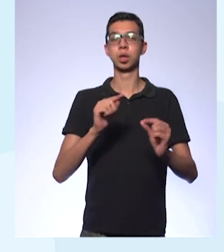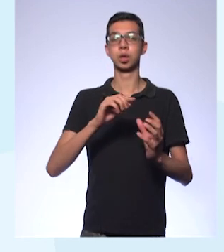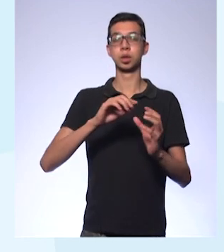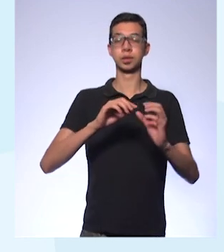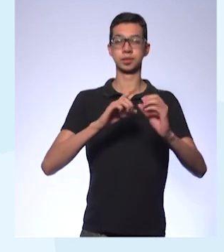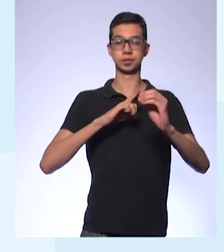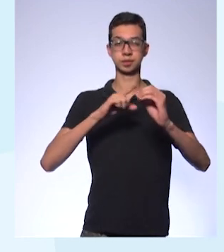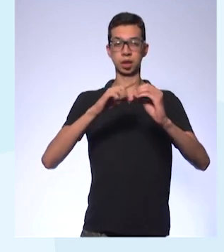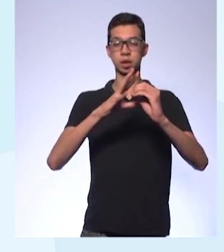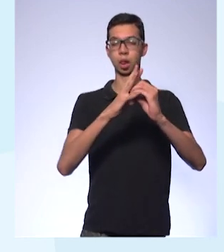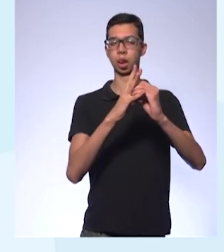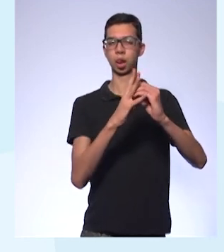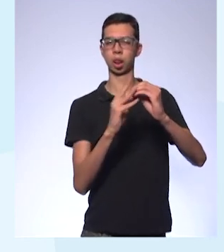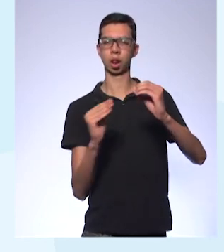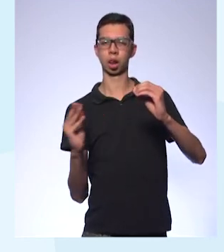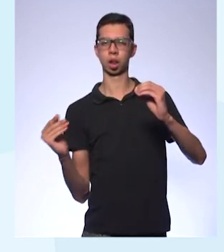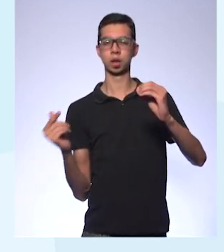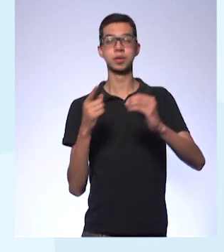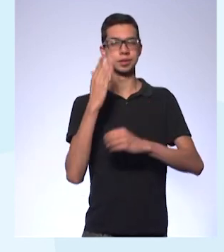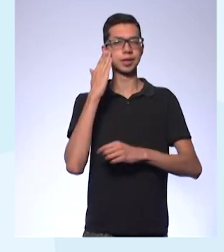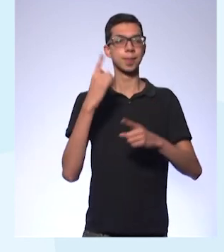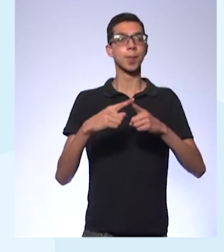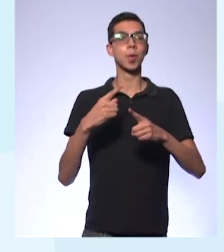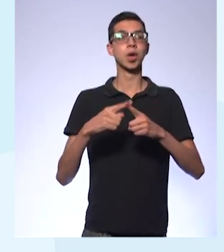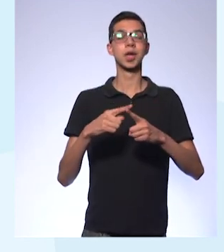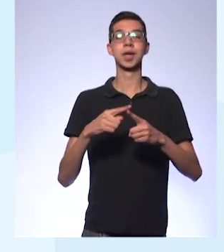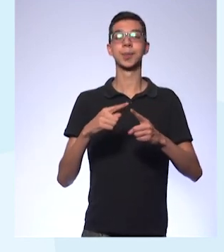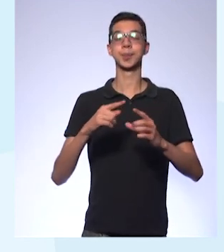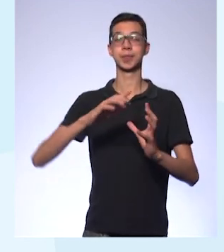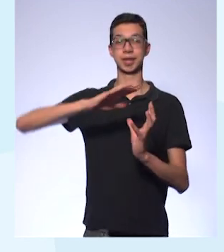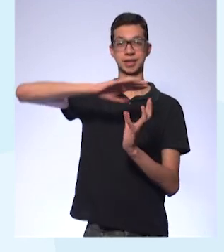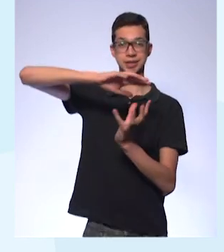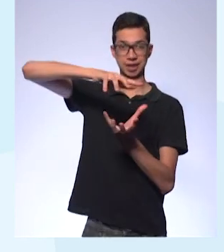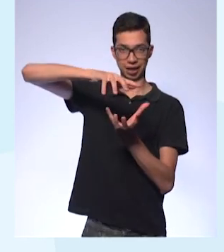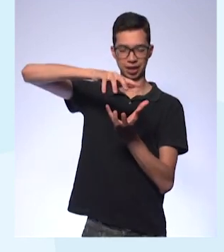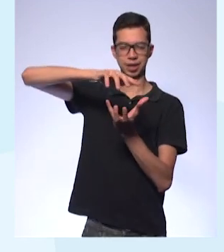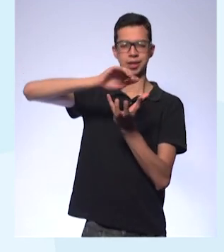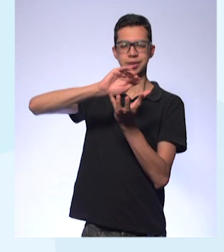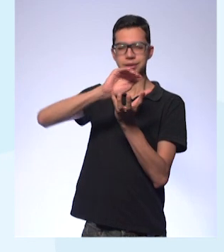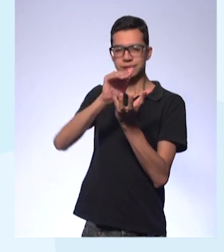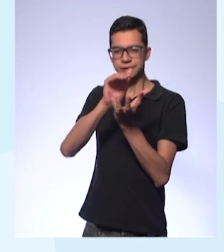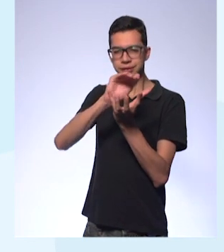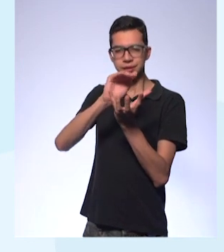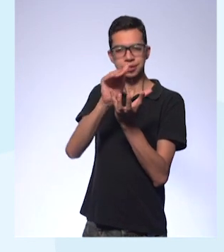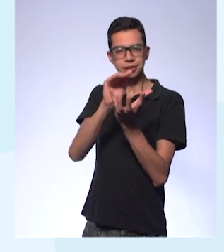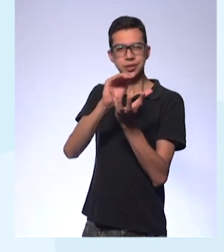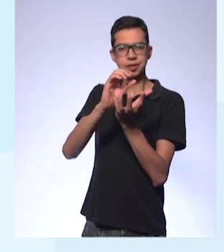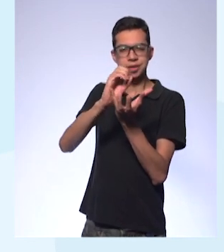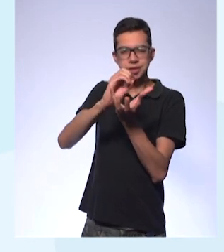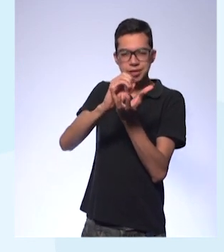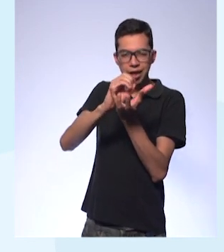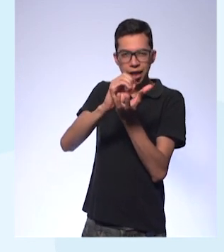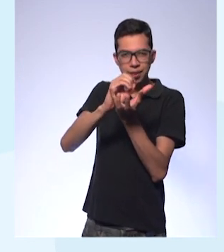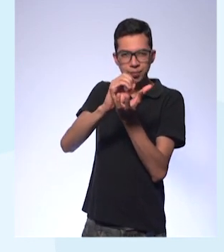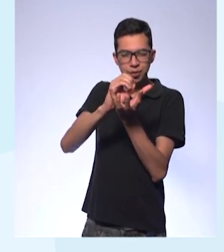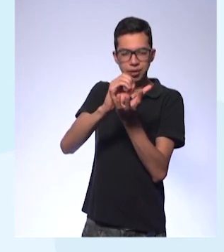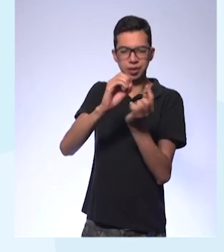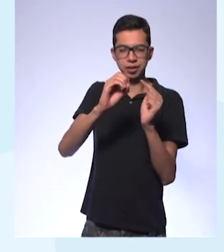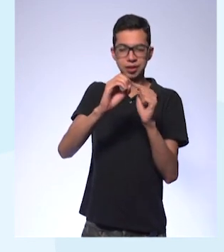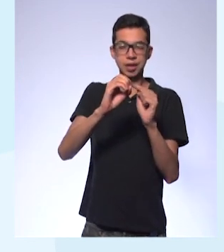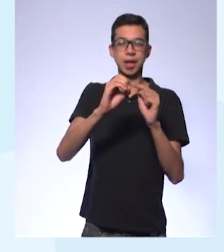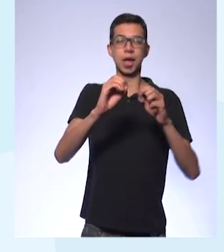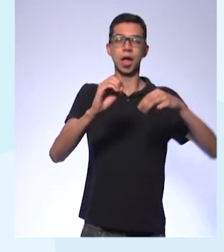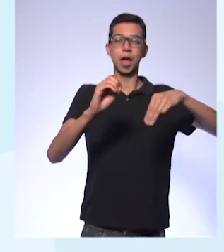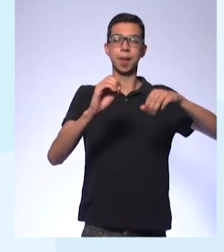também, porque a gente sabe que o centro do planeta Terra é composto, sei lá, por magma. Por altas temperaturas. Por altas temperaturas. Parece que